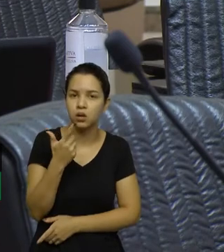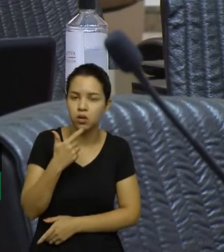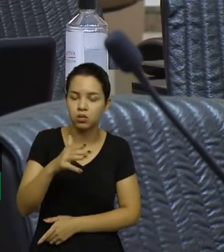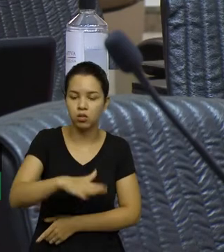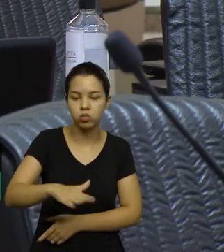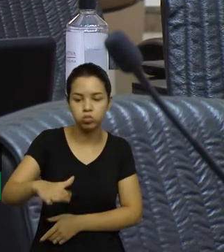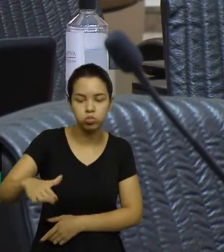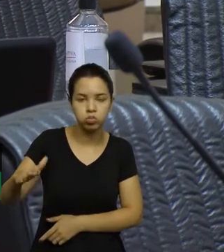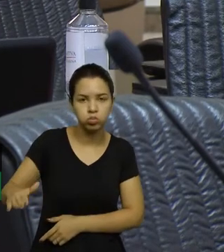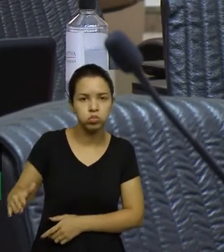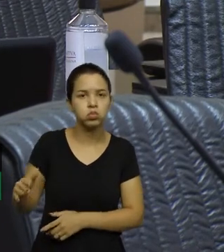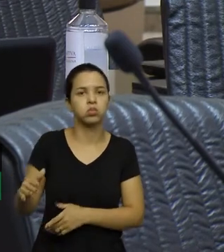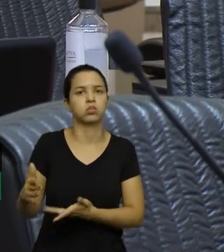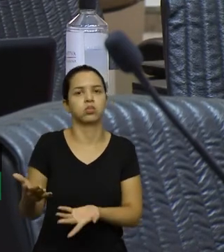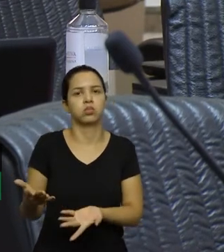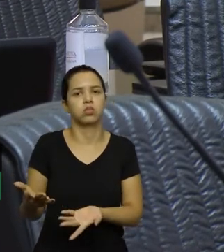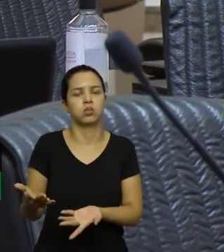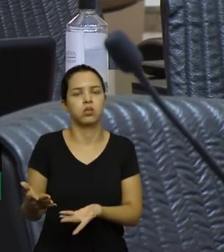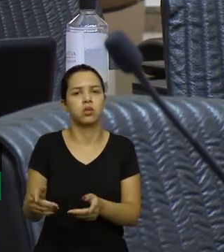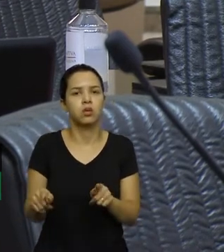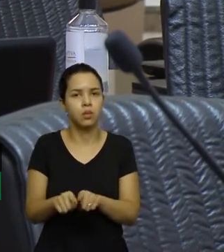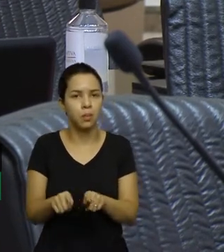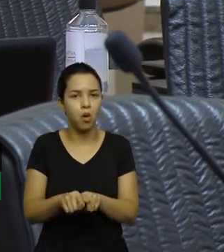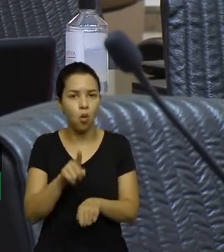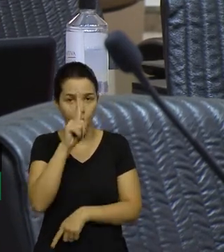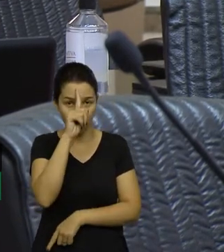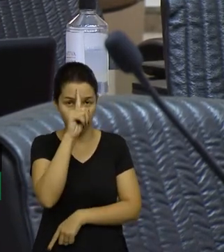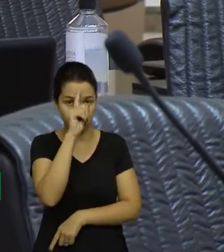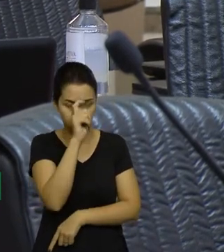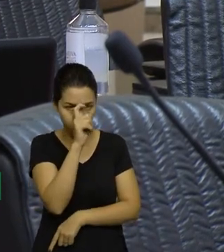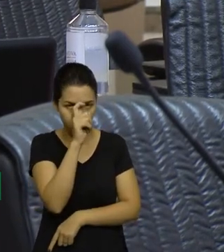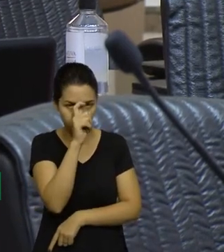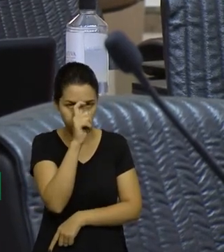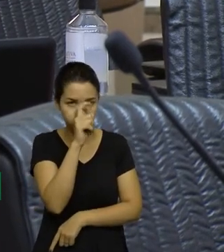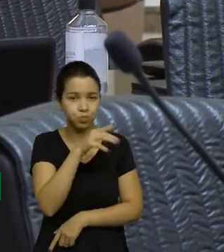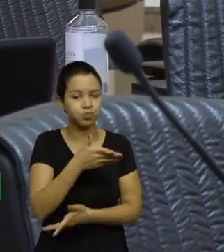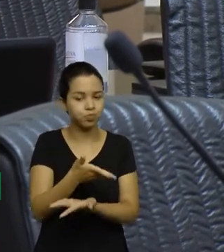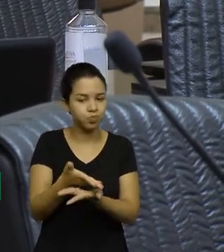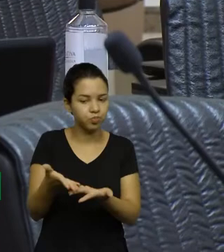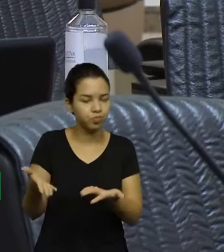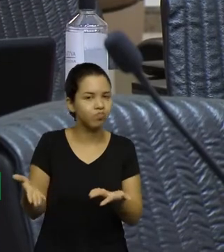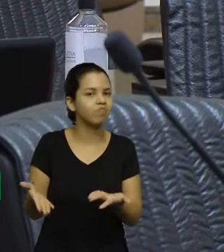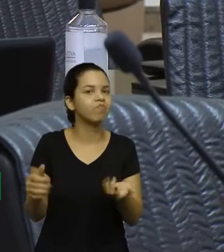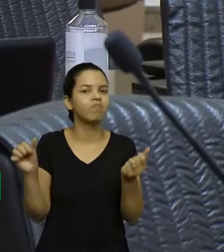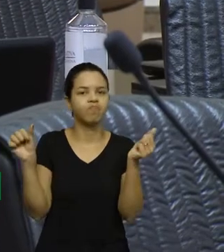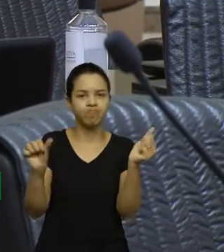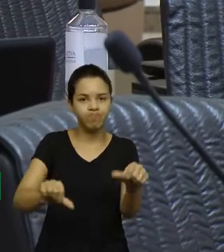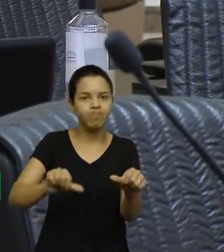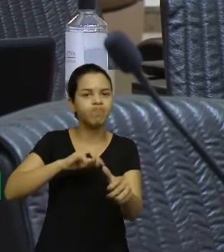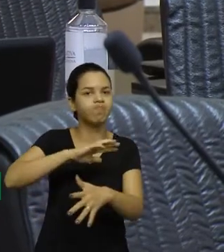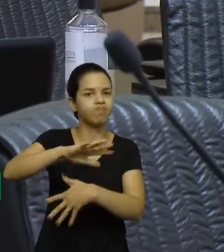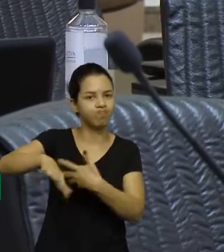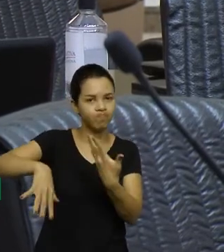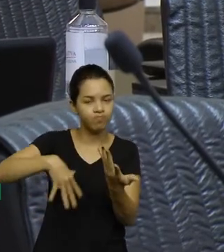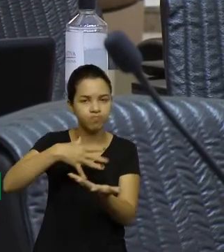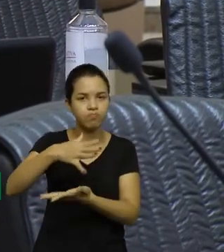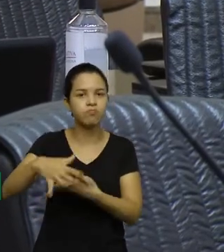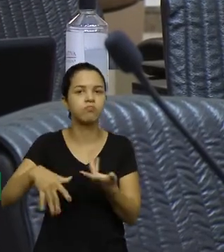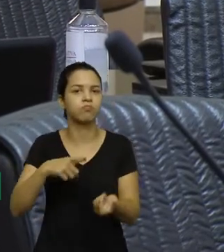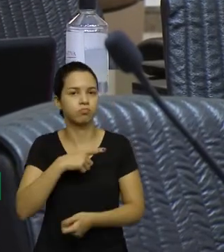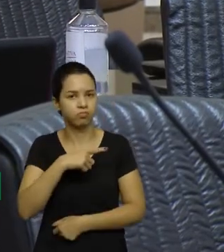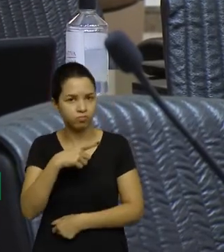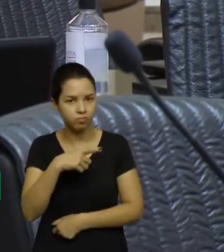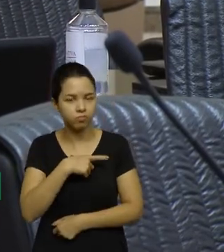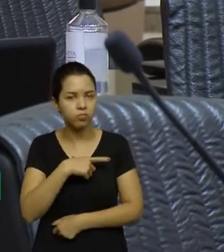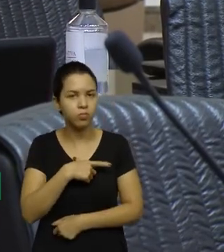das unidades pediátricas e dos hospitais pediátricos de Santa Catarina vive um caos, senhor presidente. Um